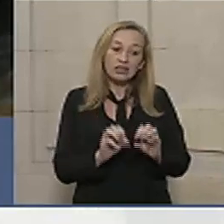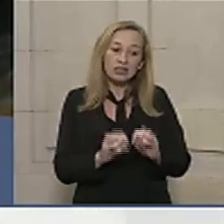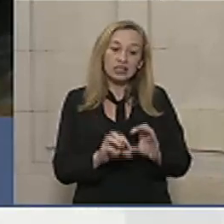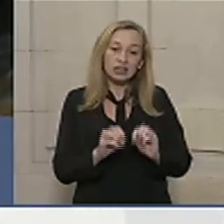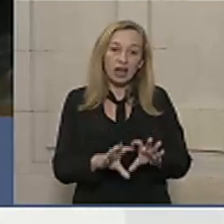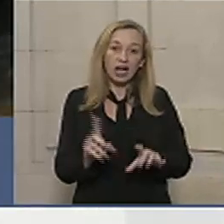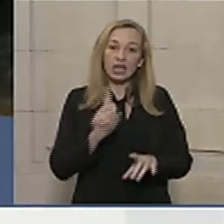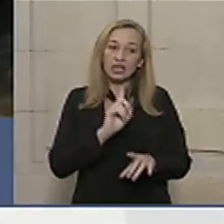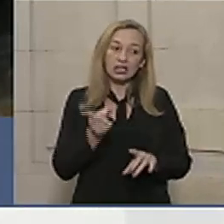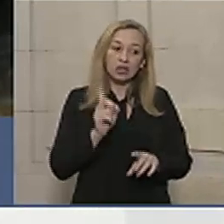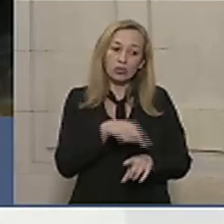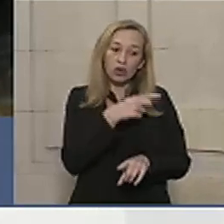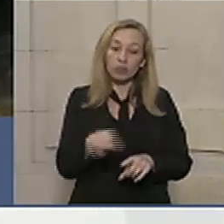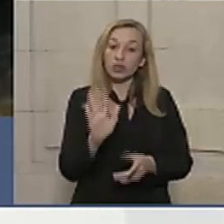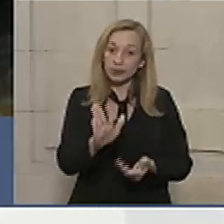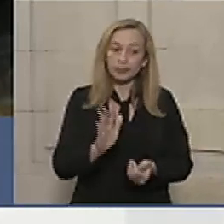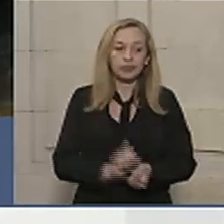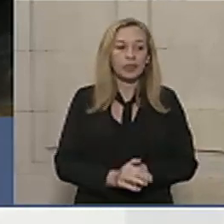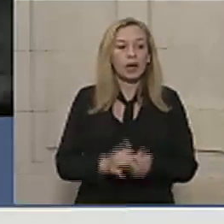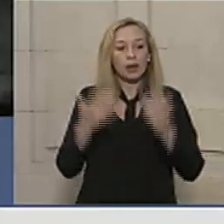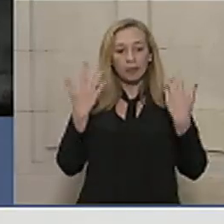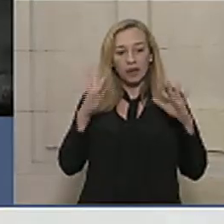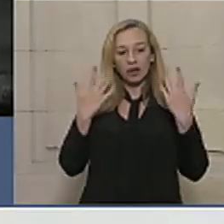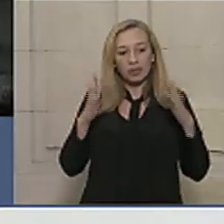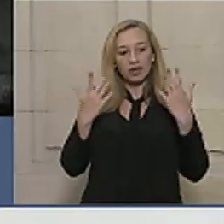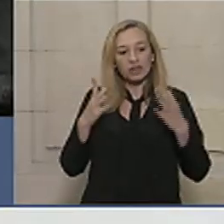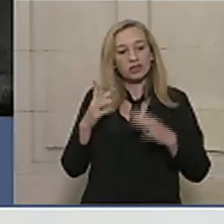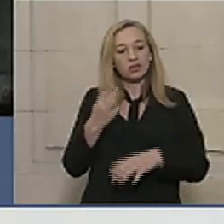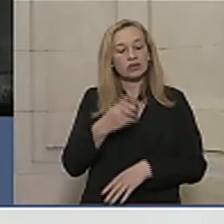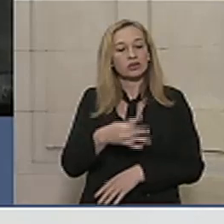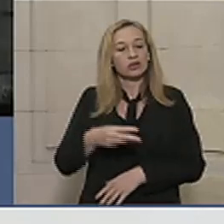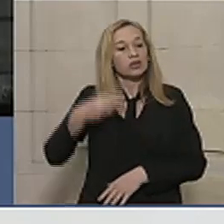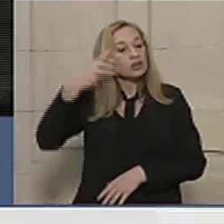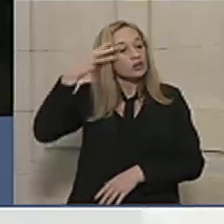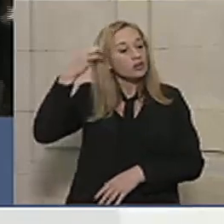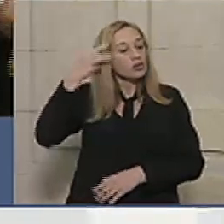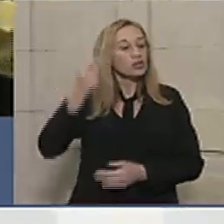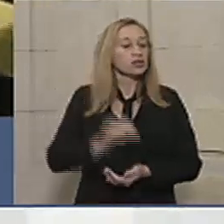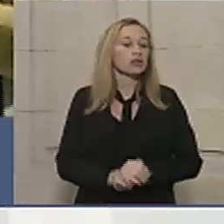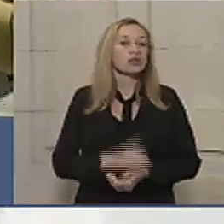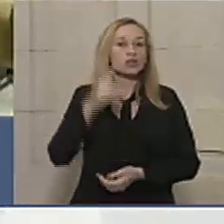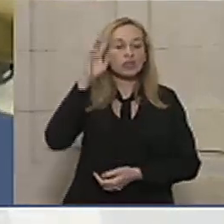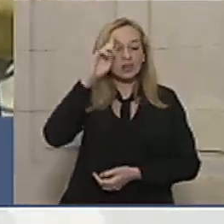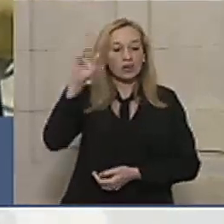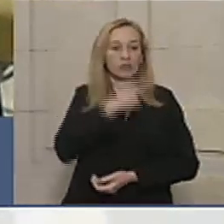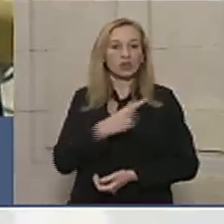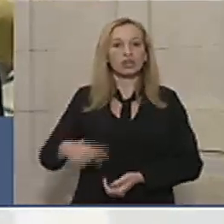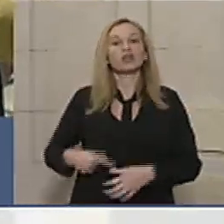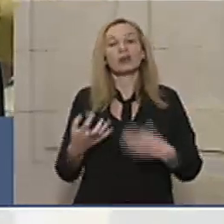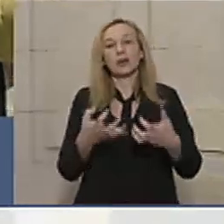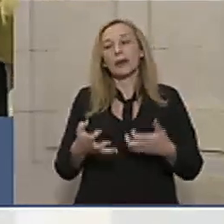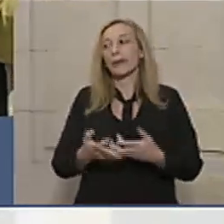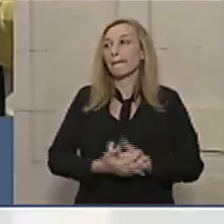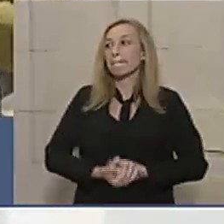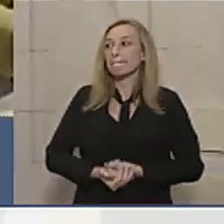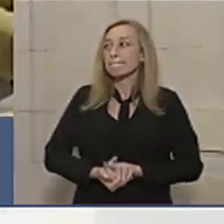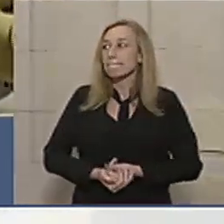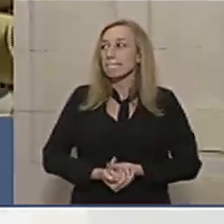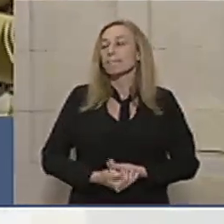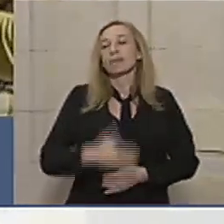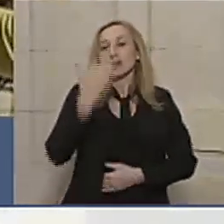Parabéns ao Detran, ao governador Wilson Witzel. Deputado Max. Senhor presidente, eu quero